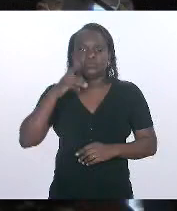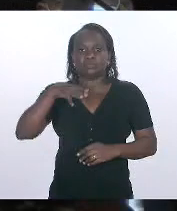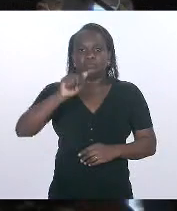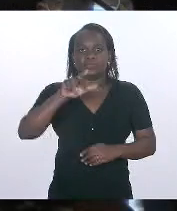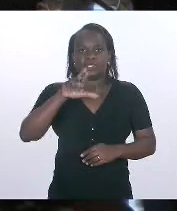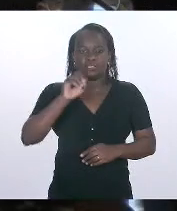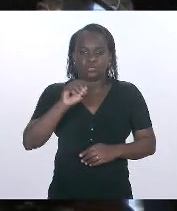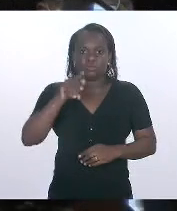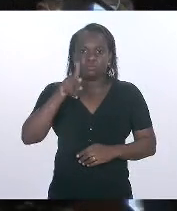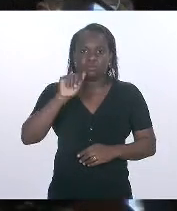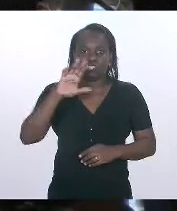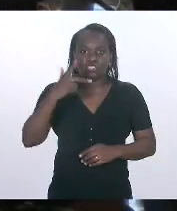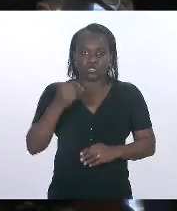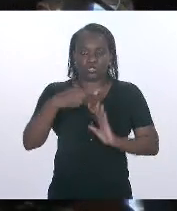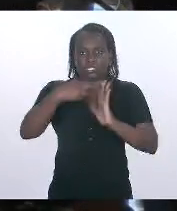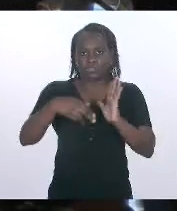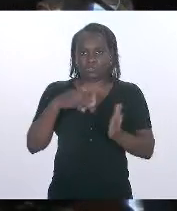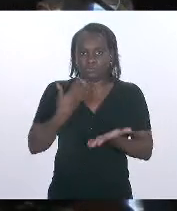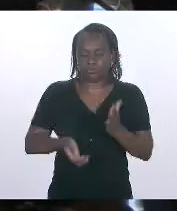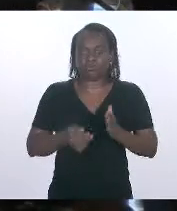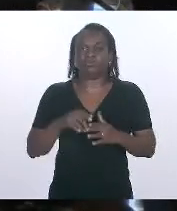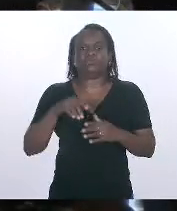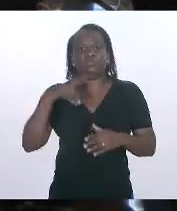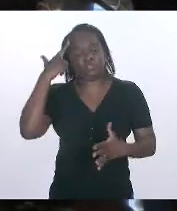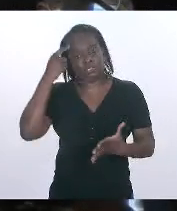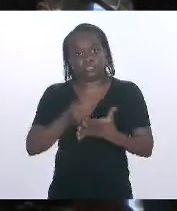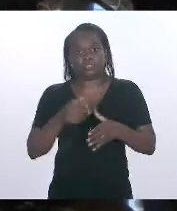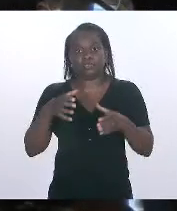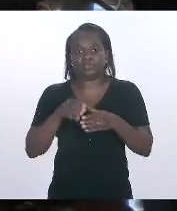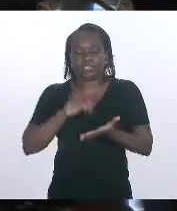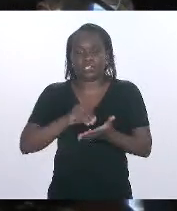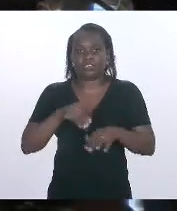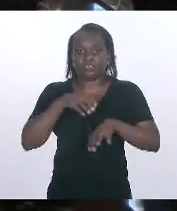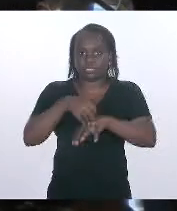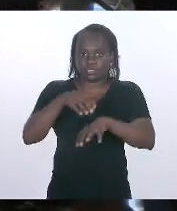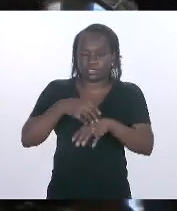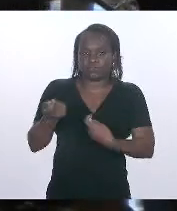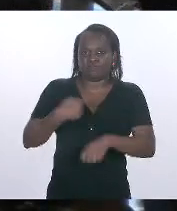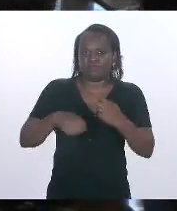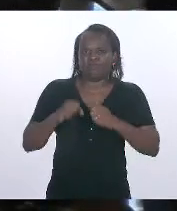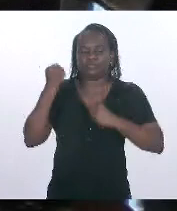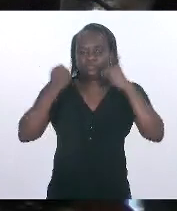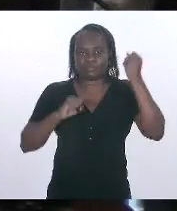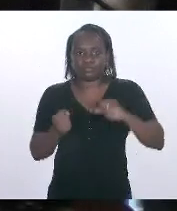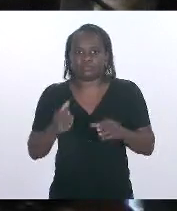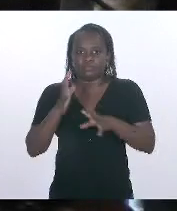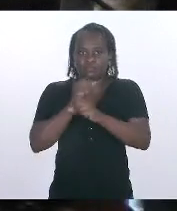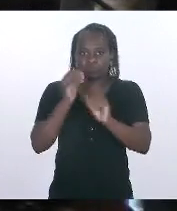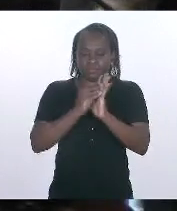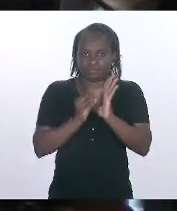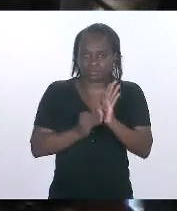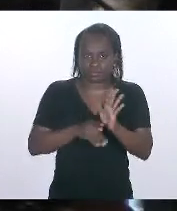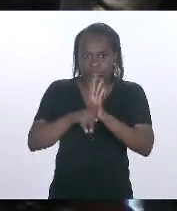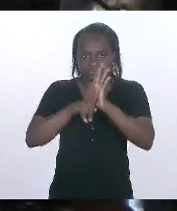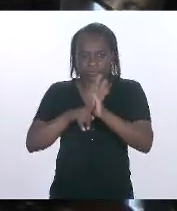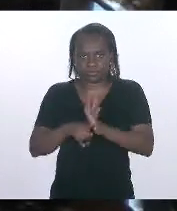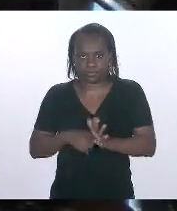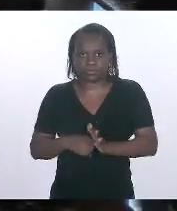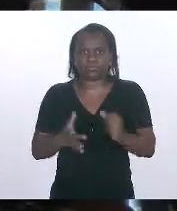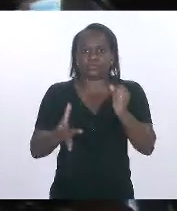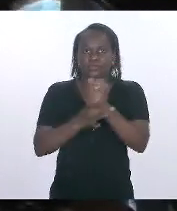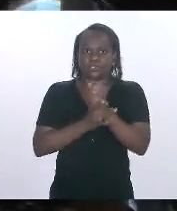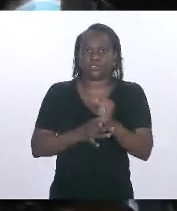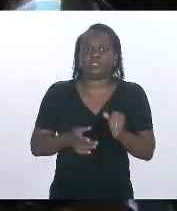Pacheco, relator do vencido. Pendente de pareceres das comissões de Transporte, Economia, Indústria e Comércio, Orçamento, Finanças, Fiscalização Financeira